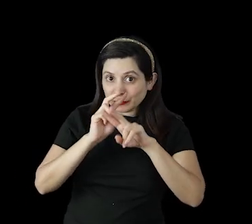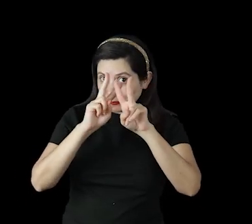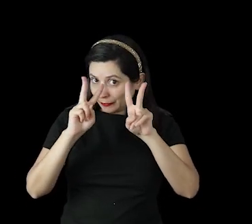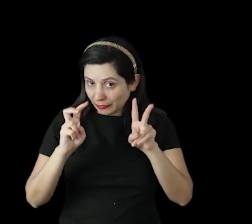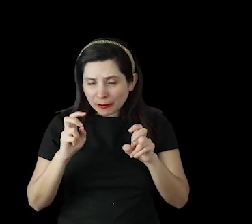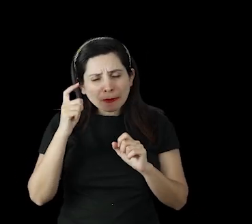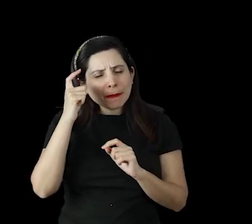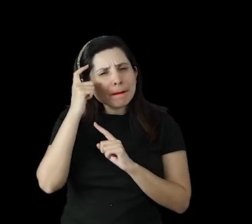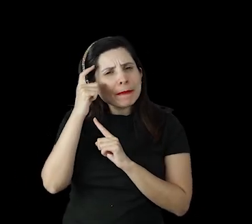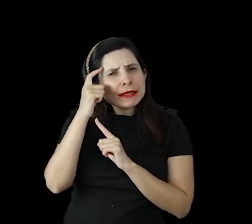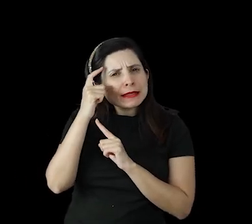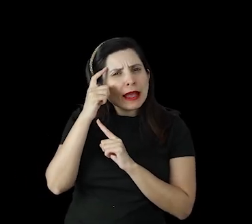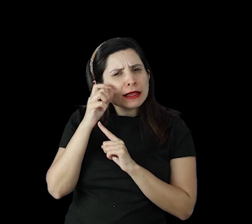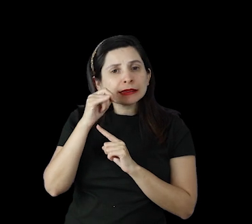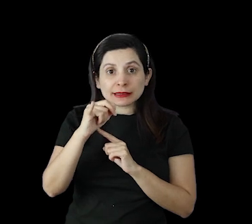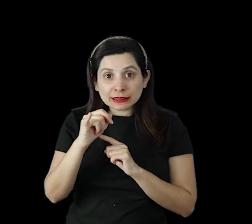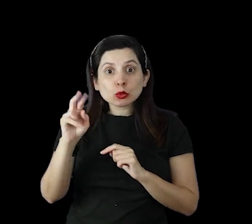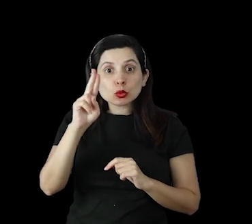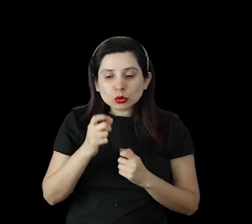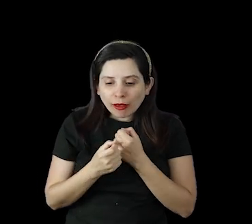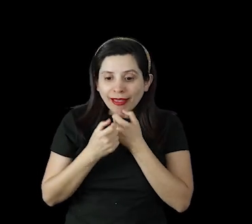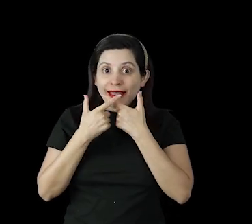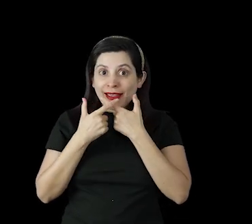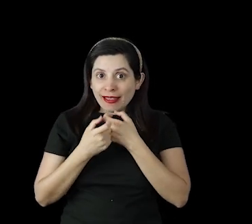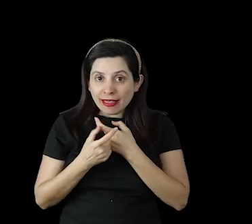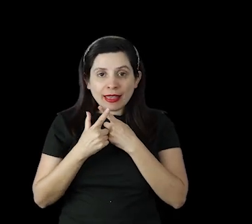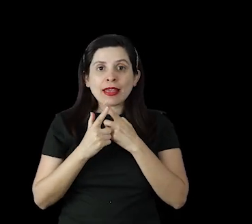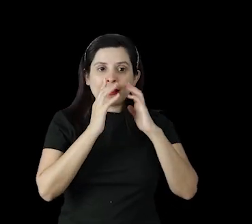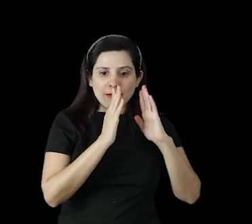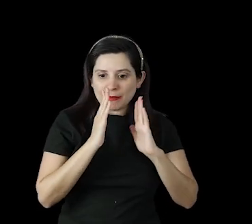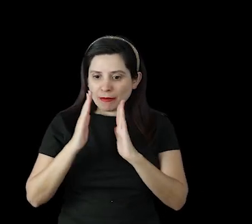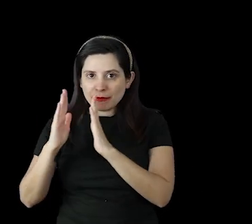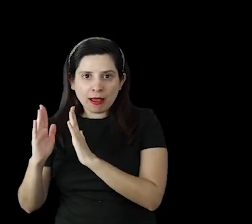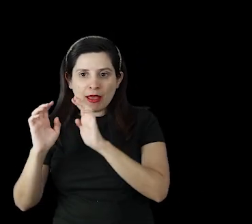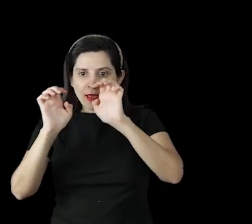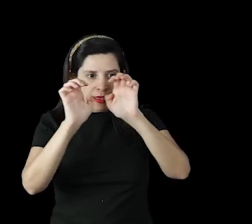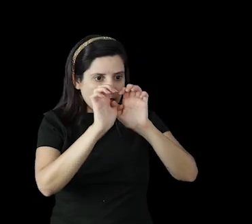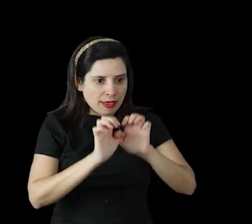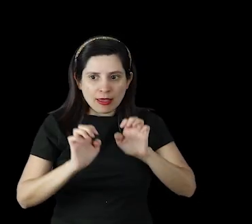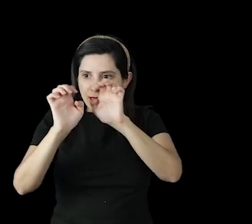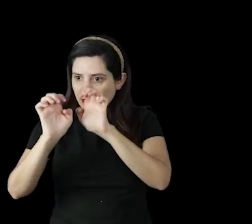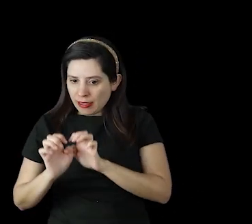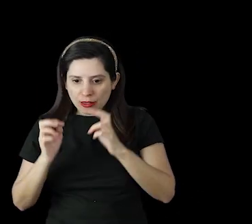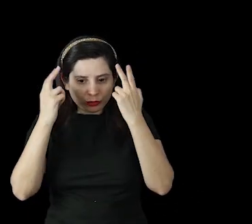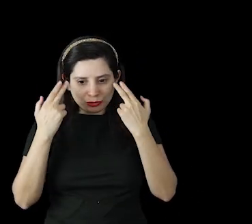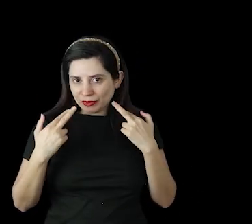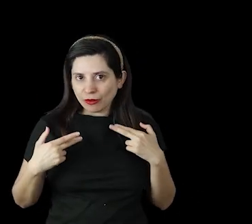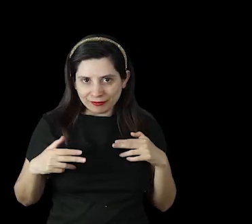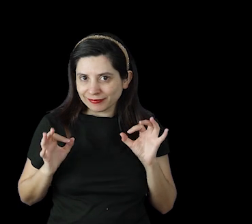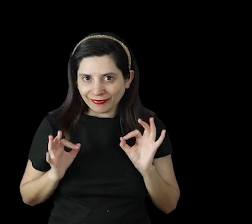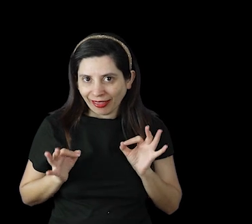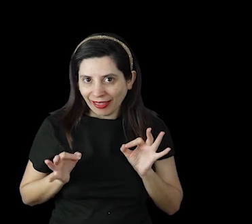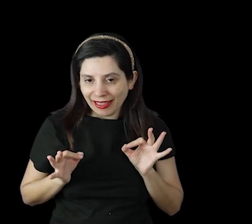pensar que se você trabalha uma comédia, você não vai passar por todas as etapas de uma estrutura, normalmente,